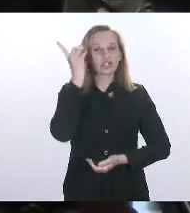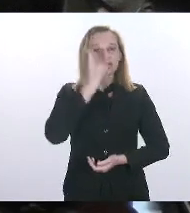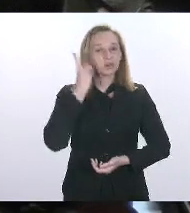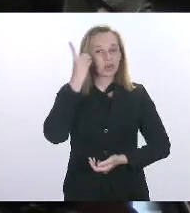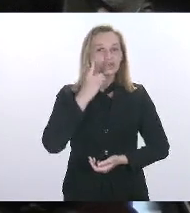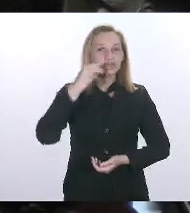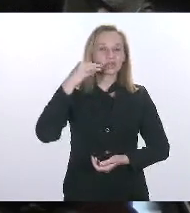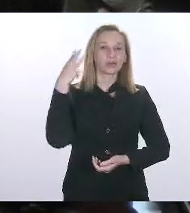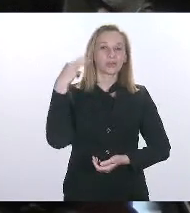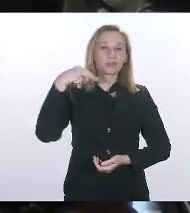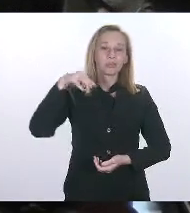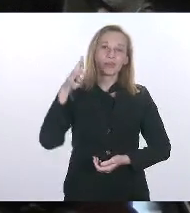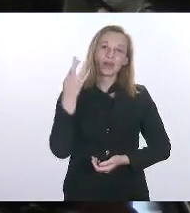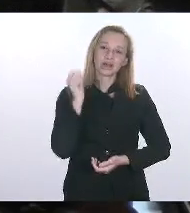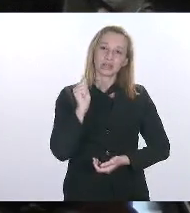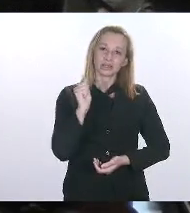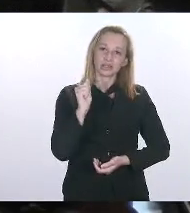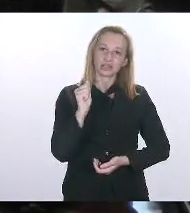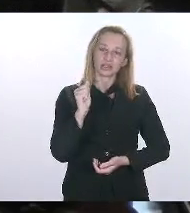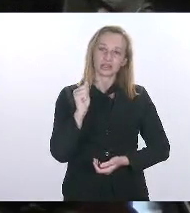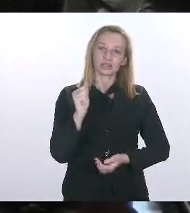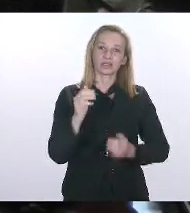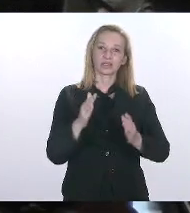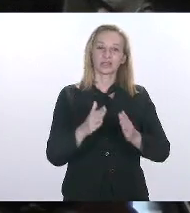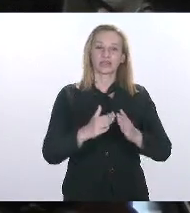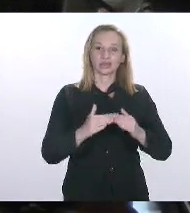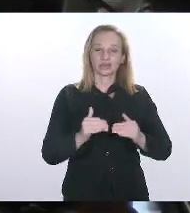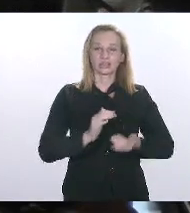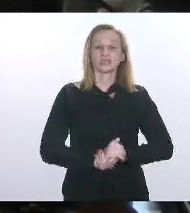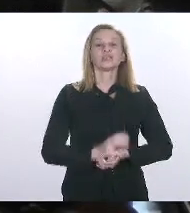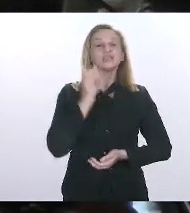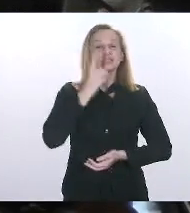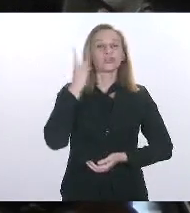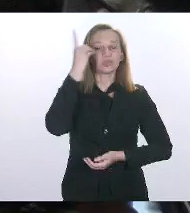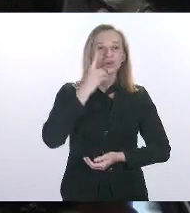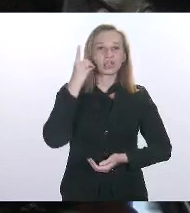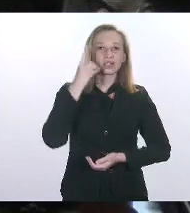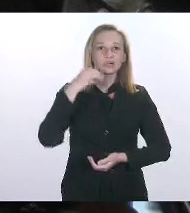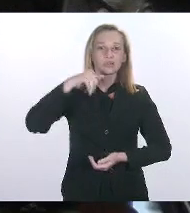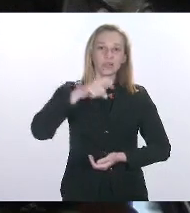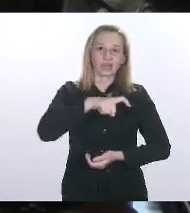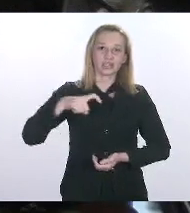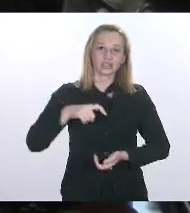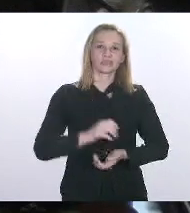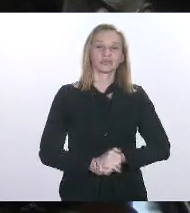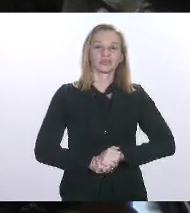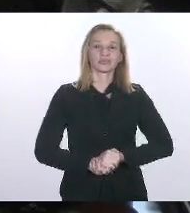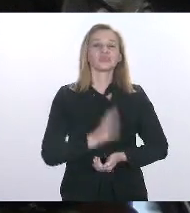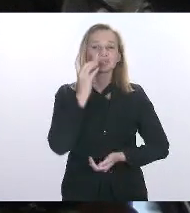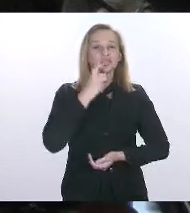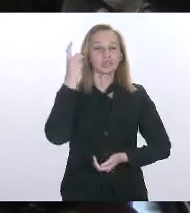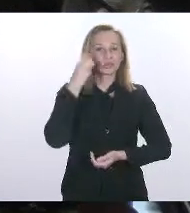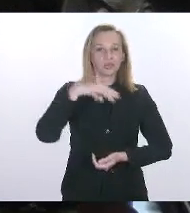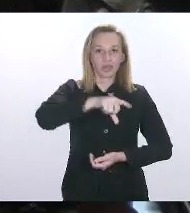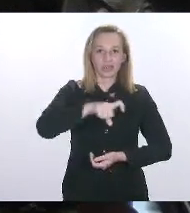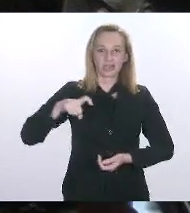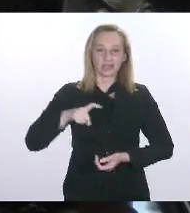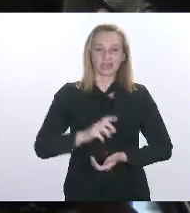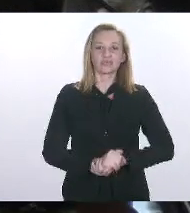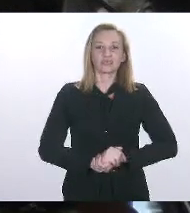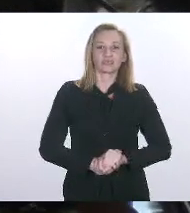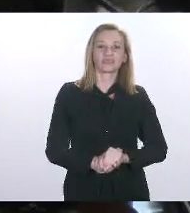Deputada Marta Rocha. Está licenciada. Deputado Maxi Lemos. Deputado Maxi